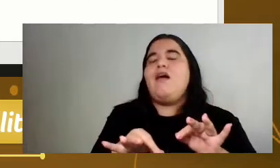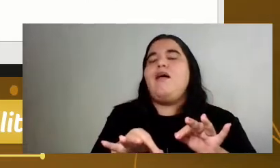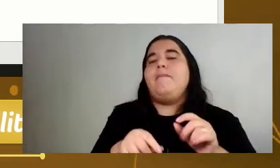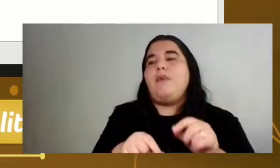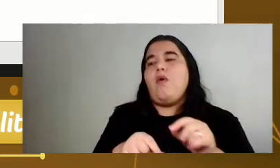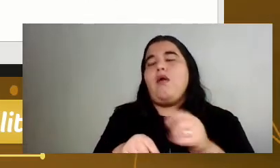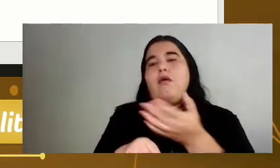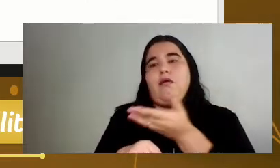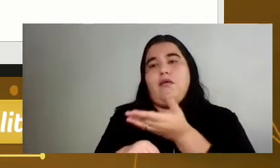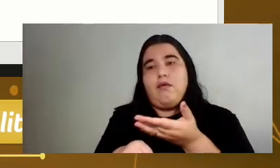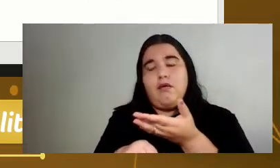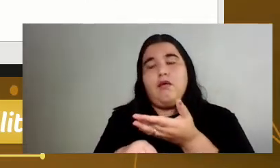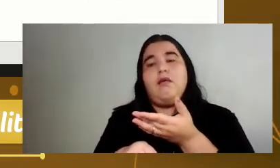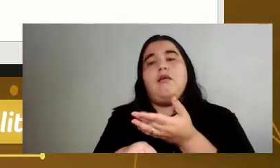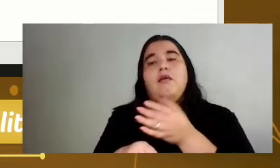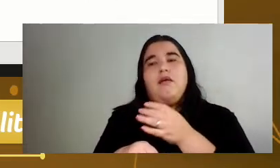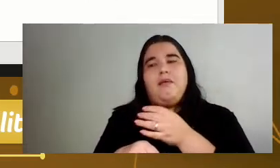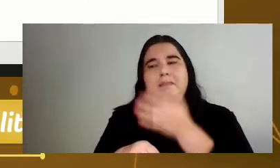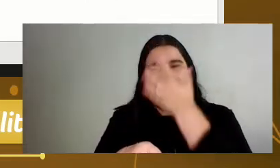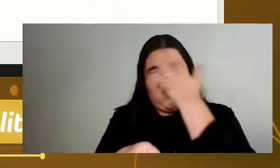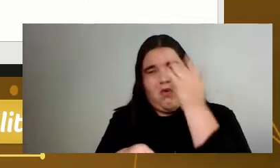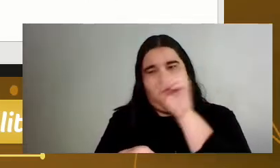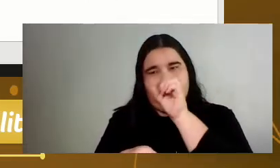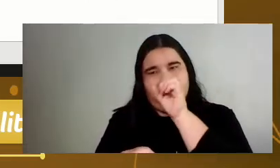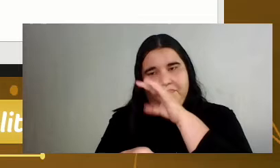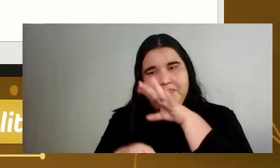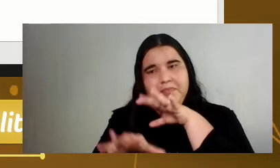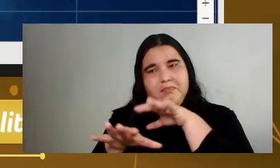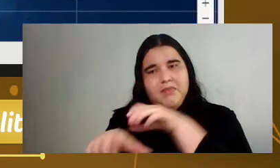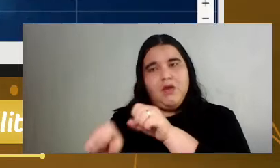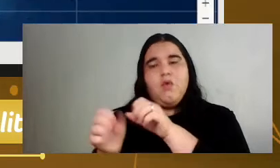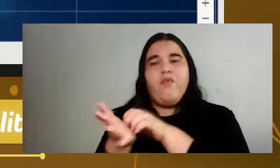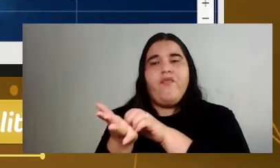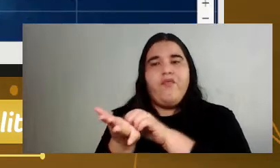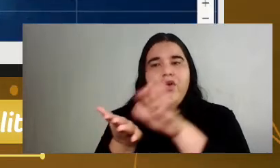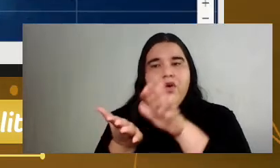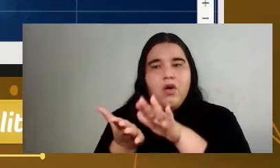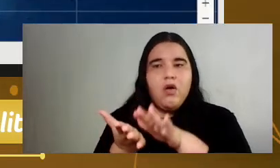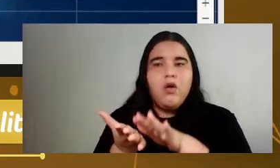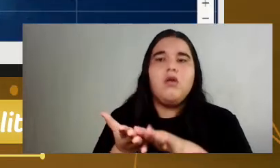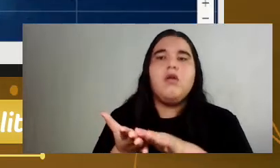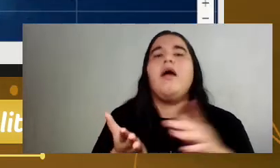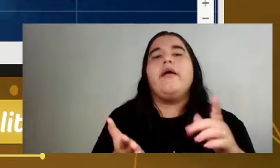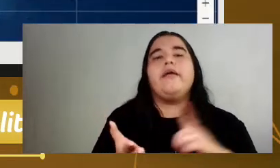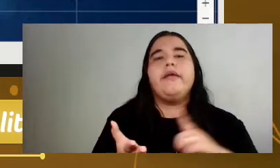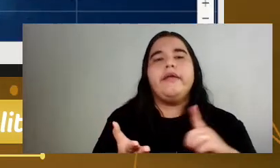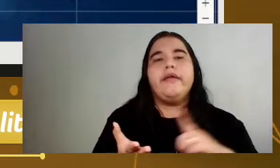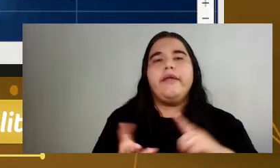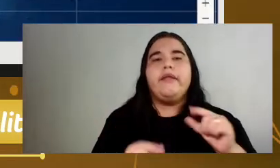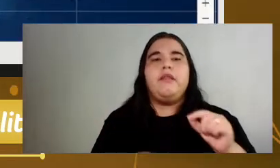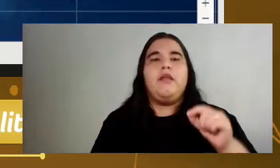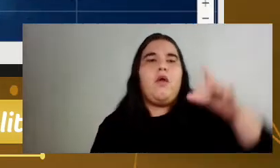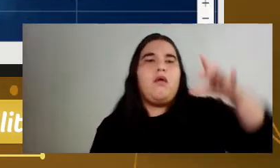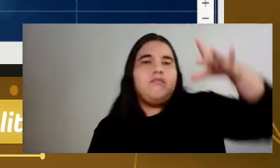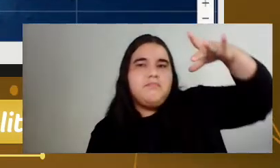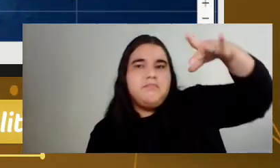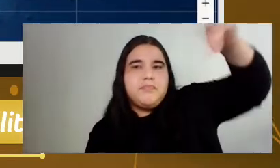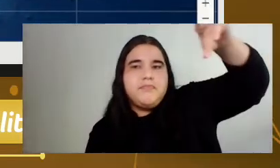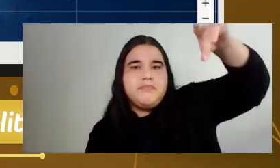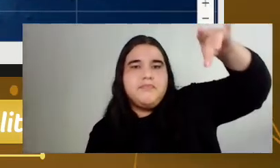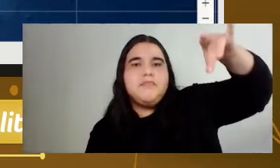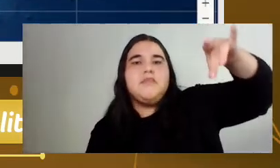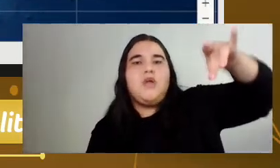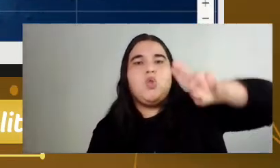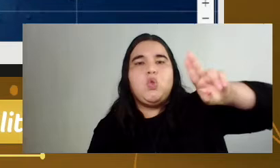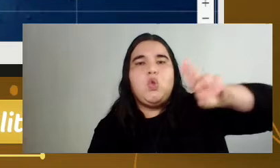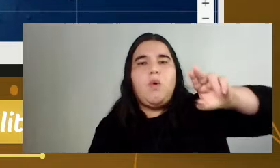todo um processo, e esse processo também é acompanhado nesse painel através da aba de status. Então, até naquela